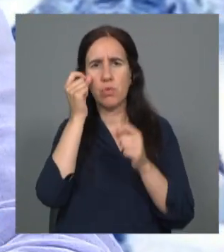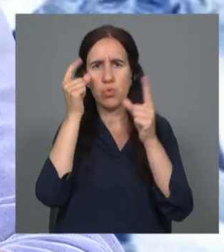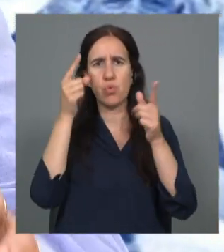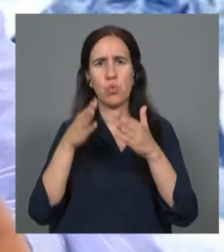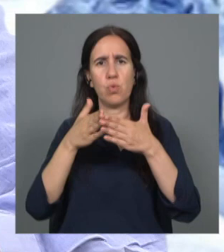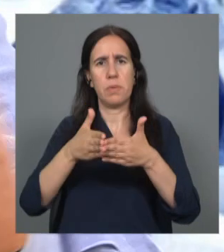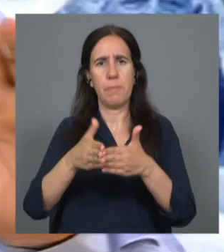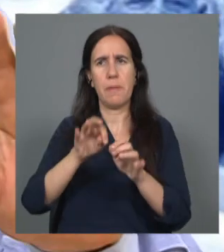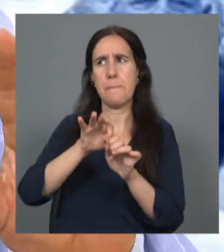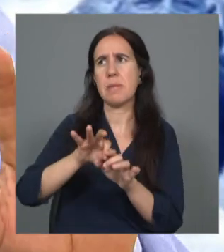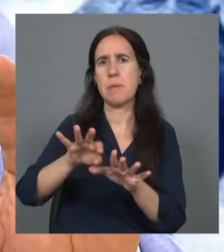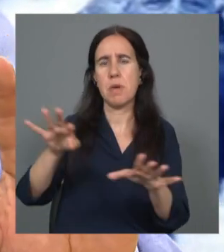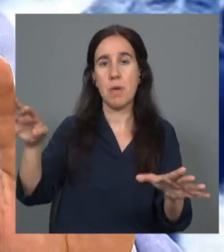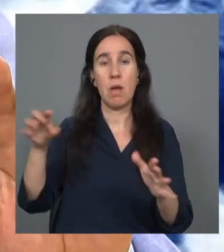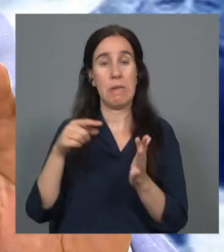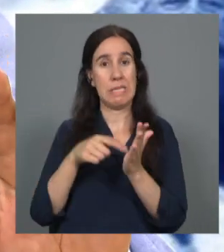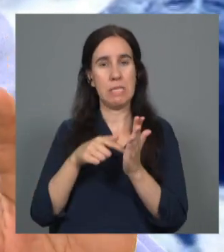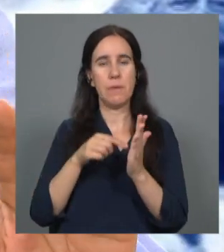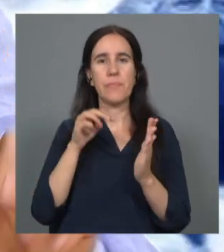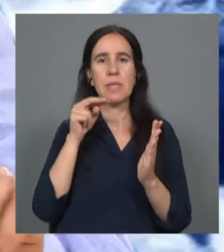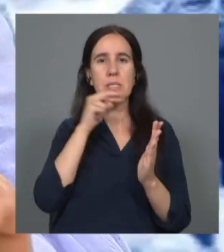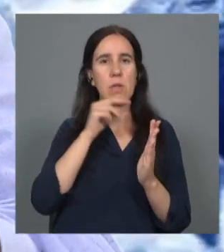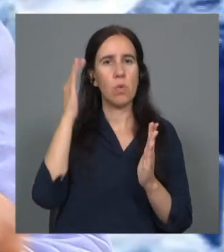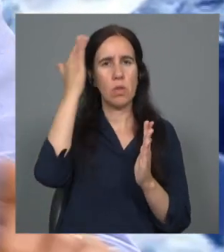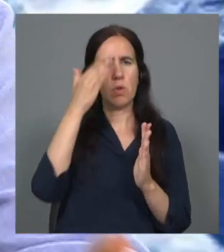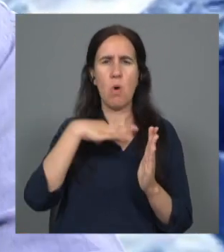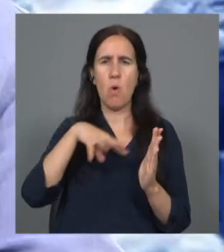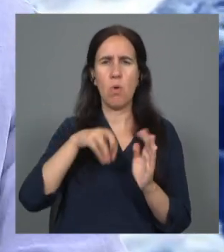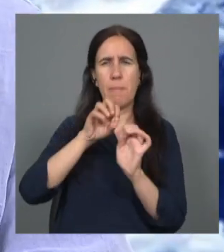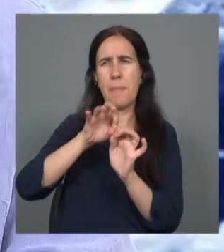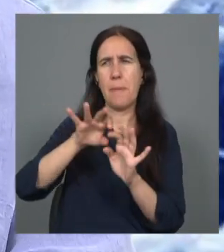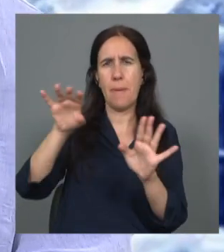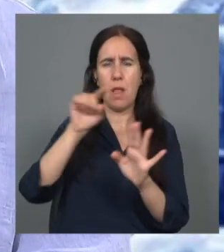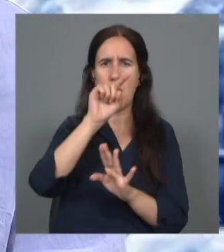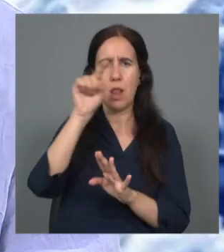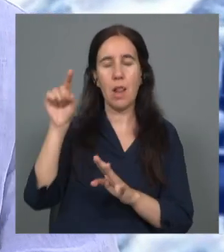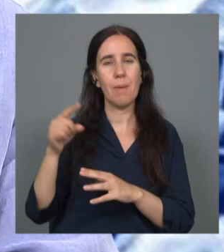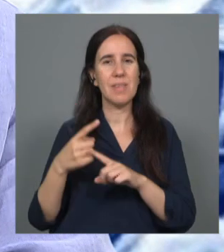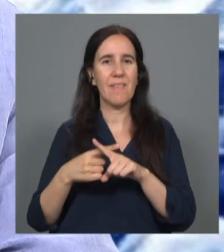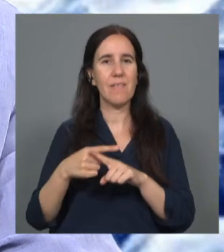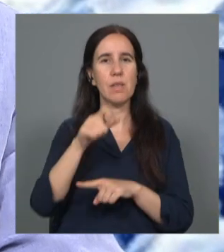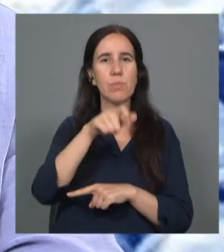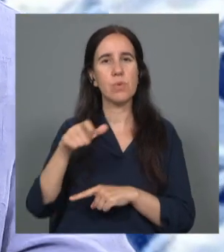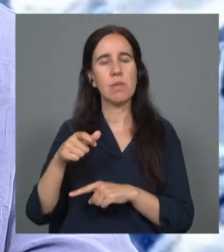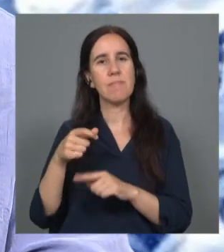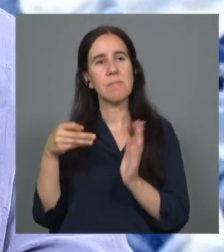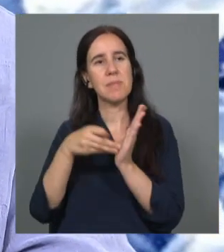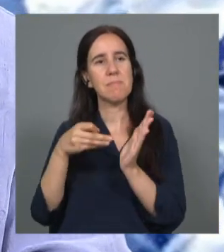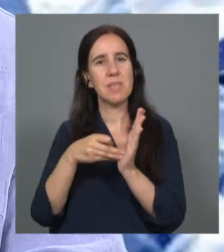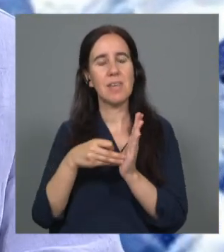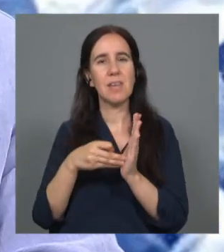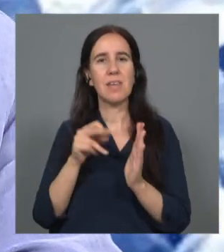António encontra-se espalhado por todo o mundo. Mas é interessante que os devotos de Santo António não são apenas